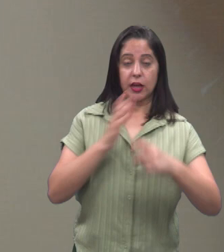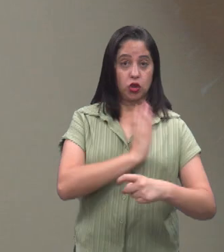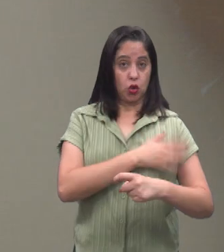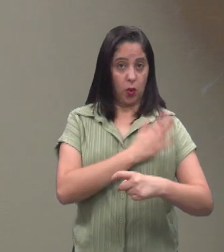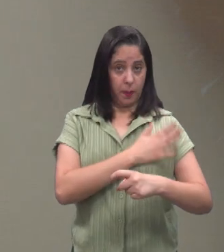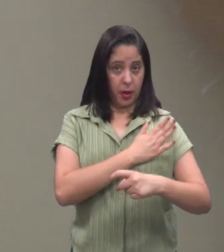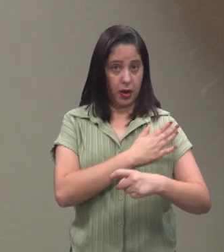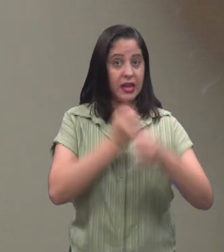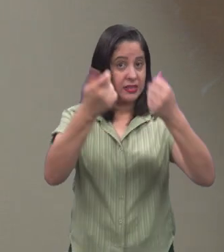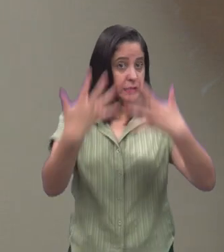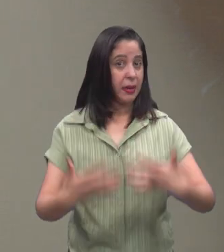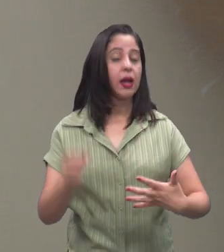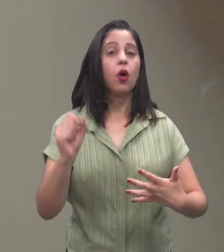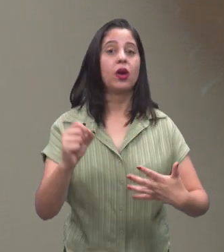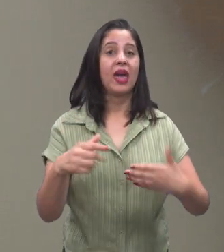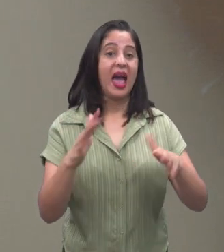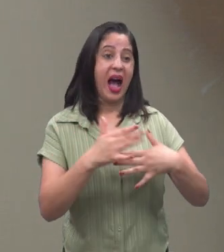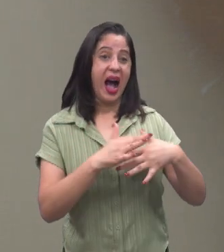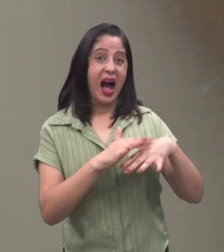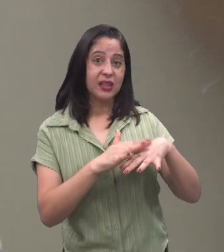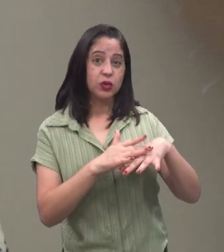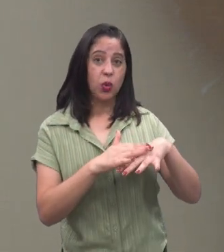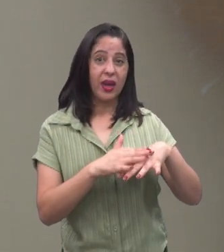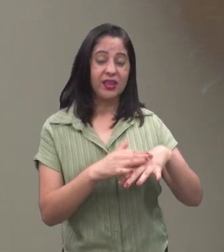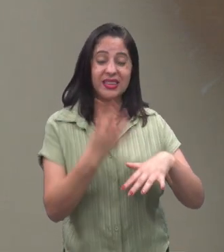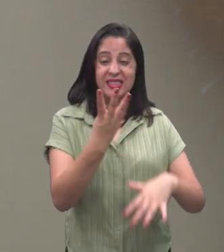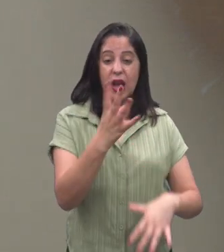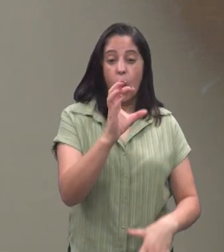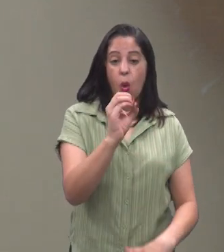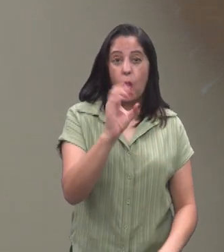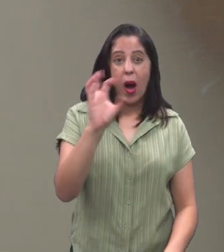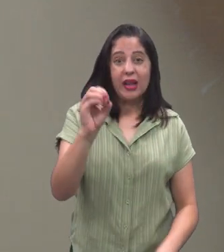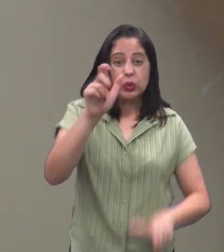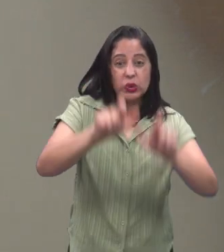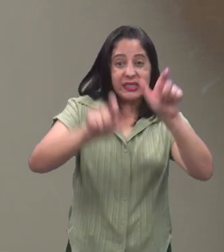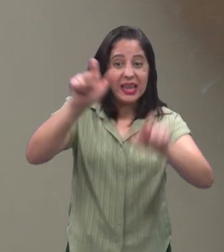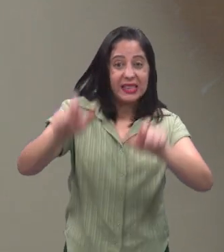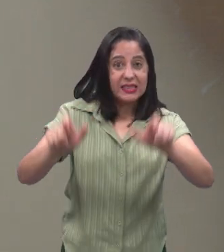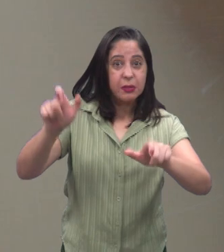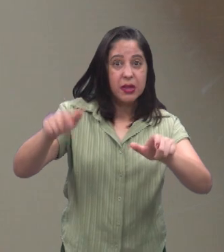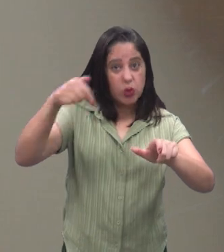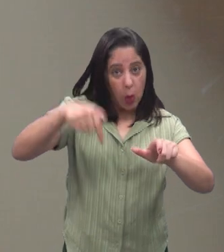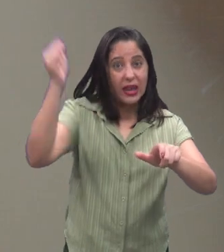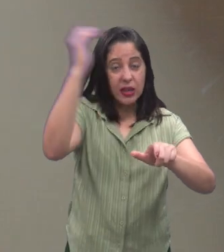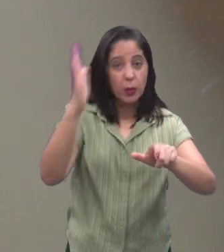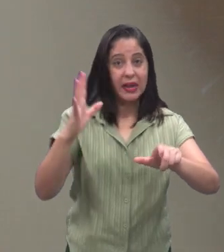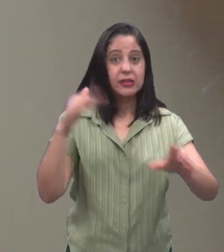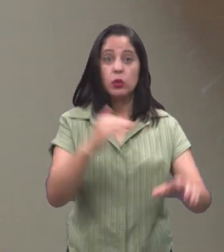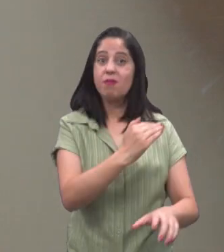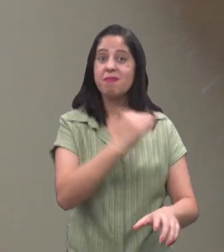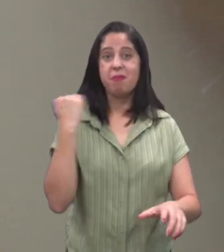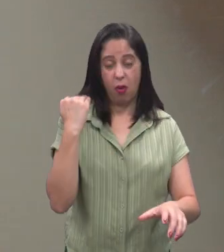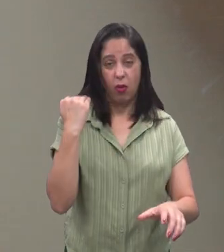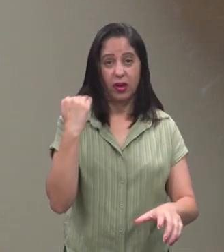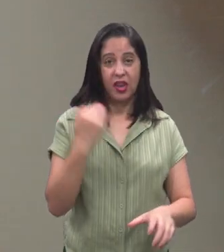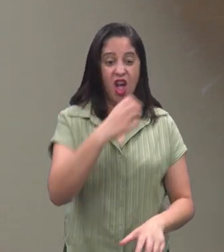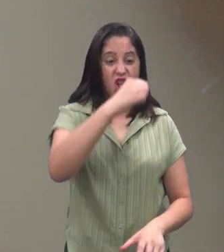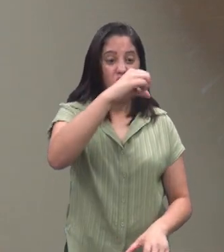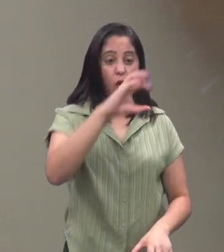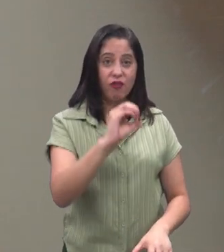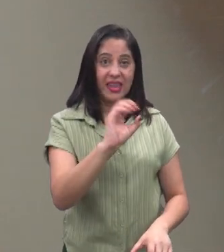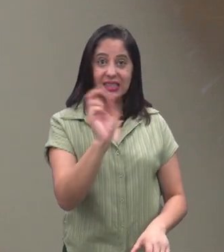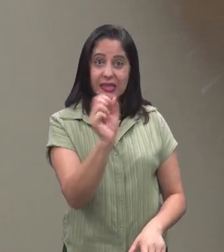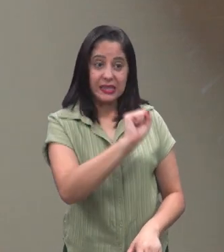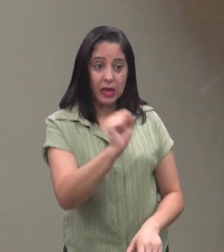doenças cardiovasculares causam a morte de 400 mil brasileiros todo ano. A cada 90 segundos,